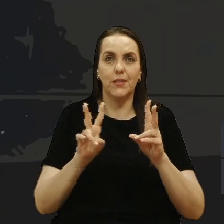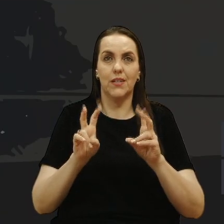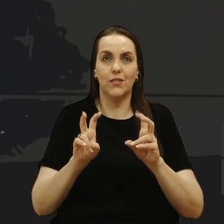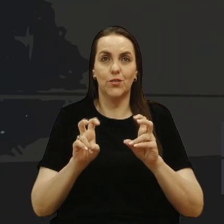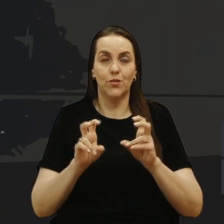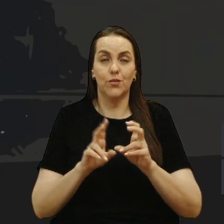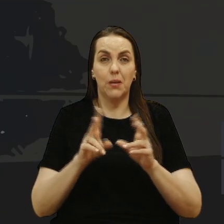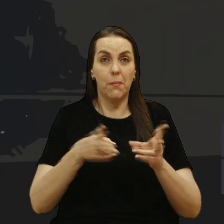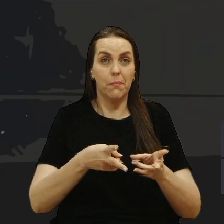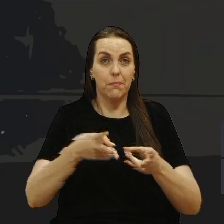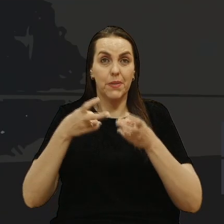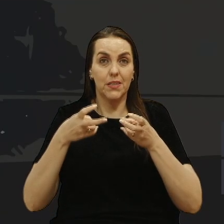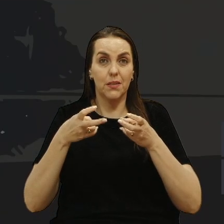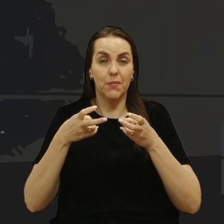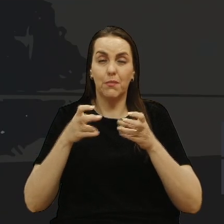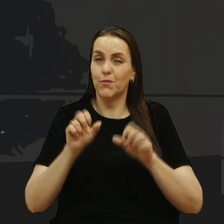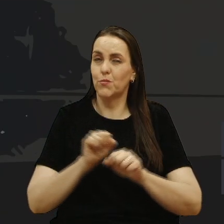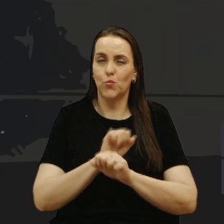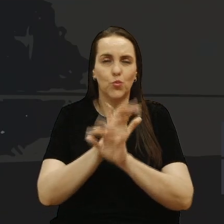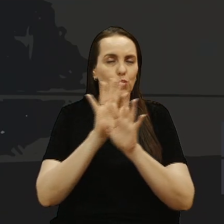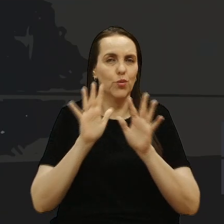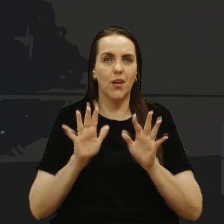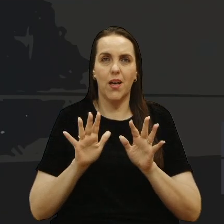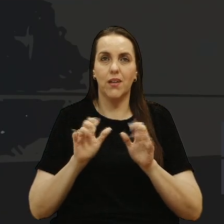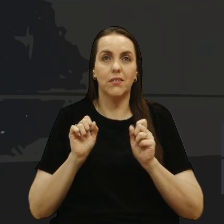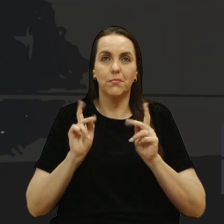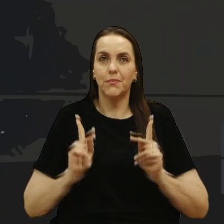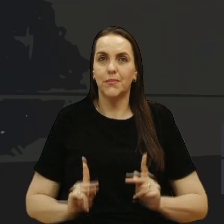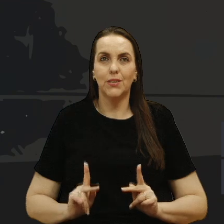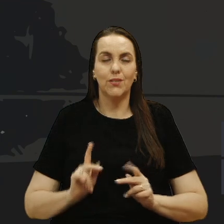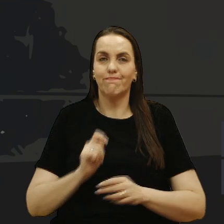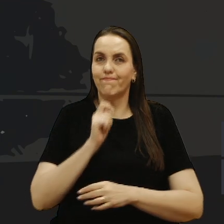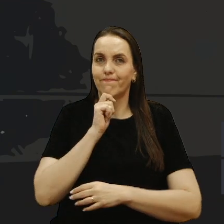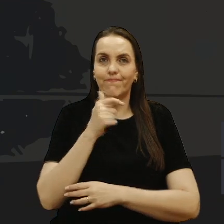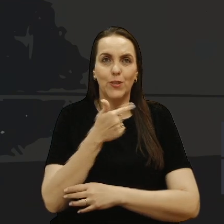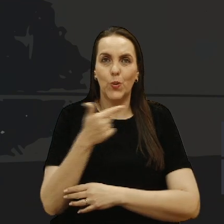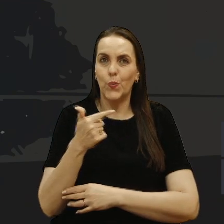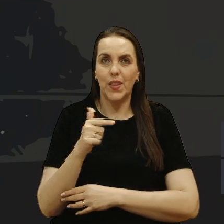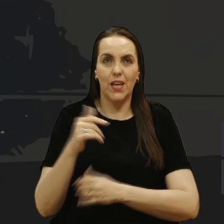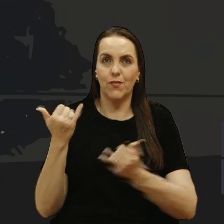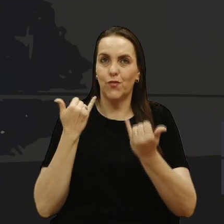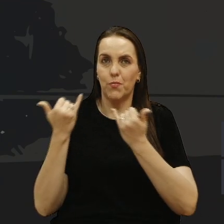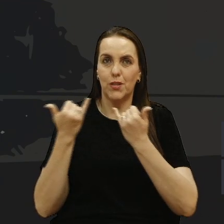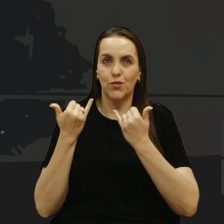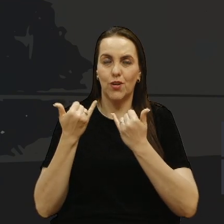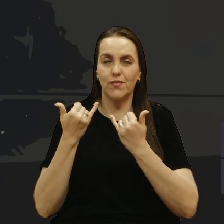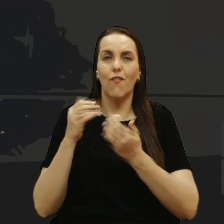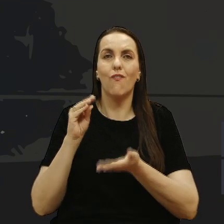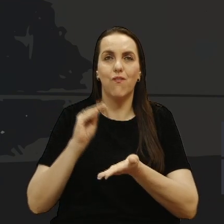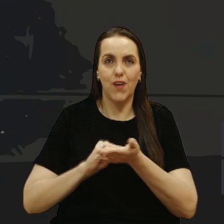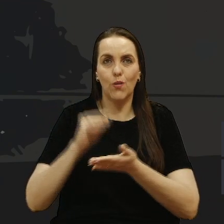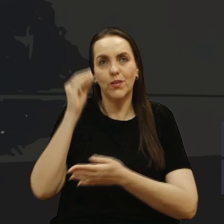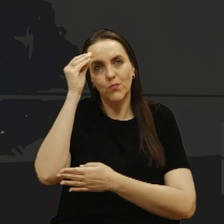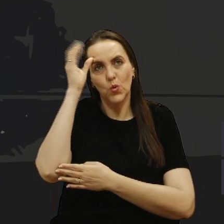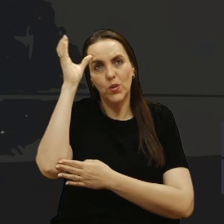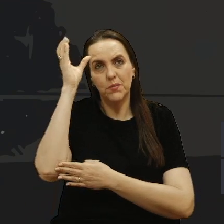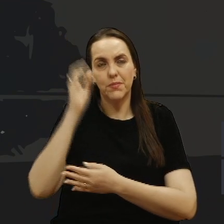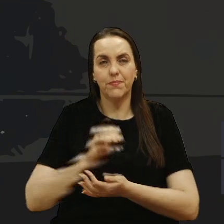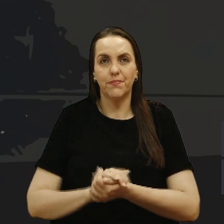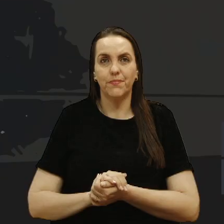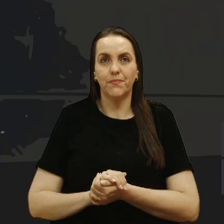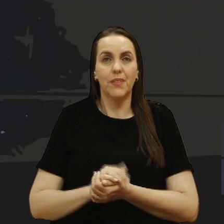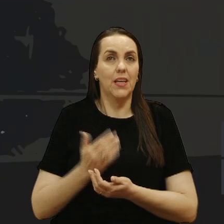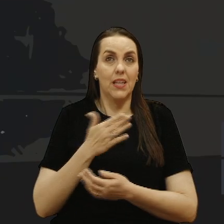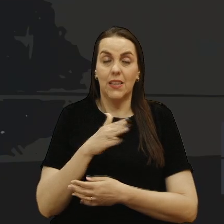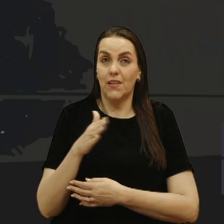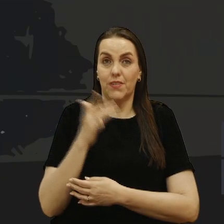gente percebe claramente o quanto as pessoas desconhecem. E eu talvez não sei,